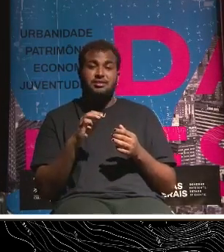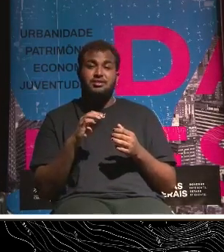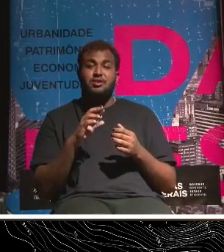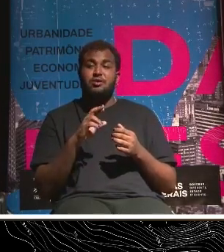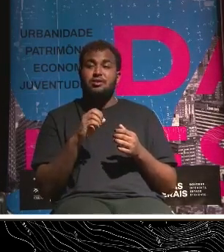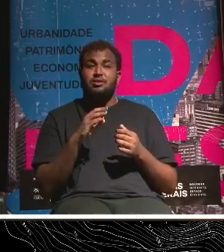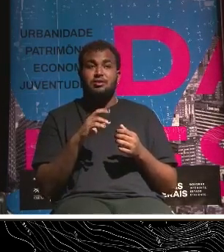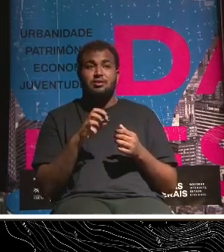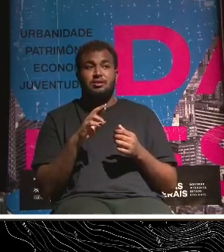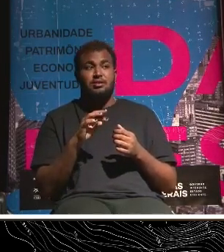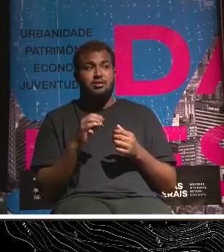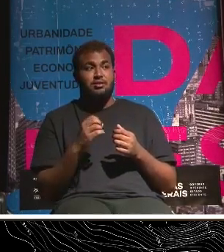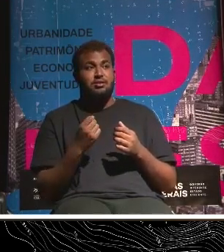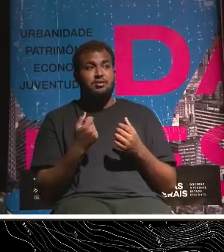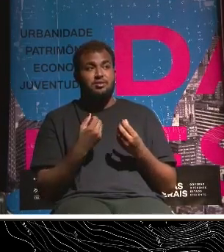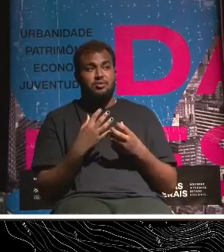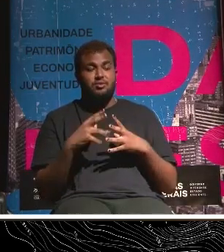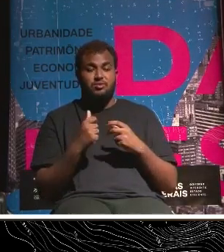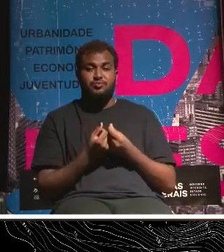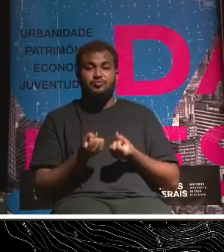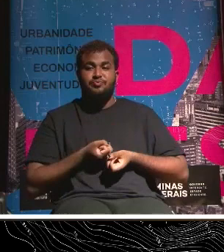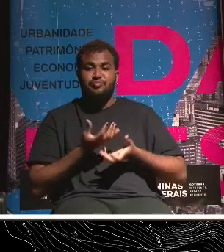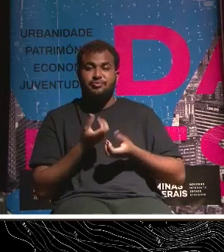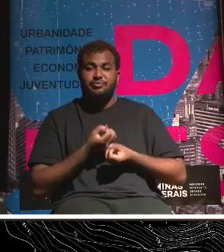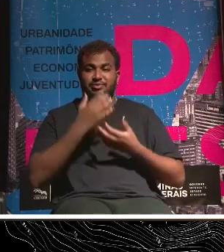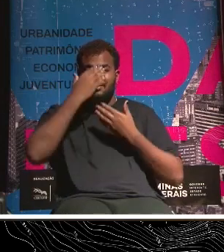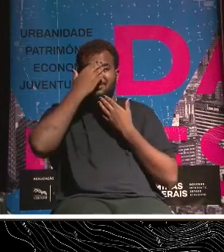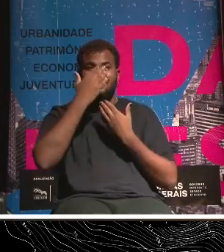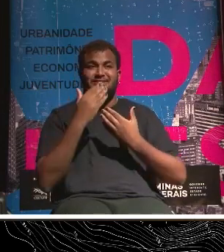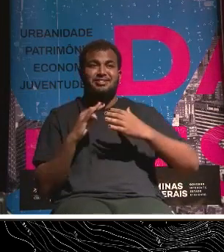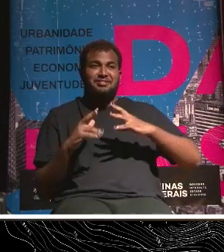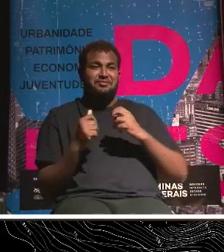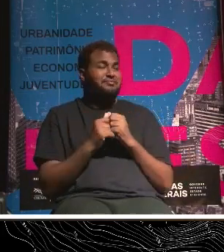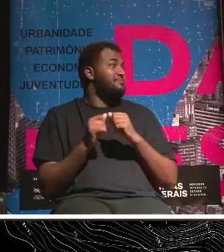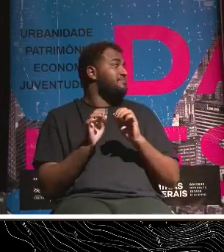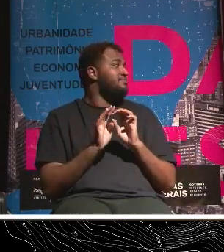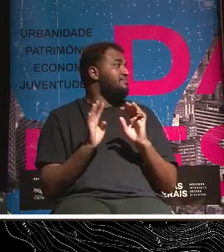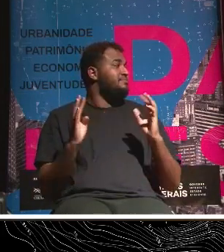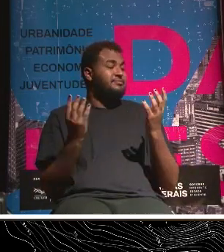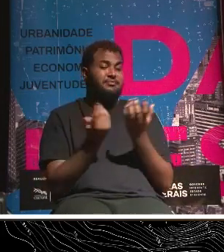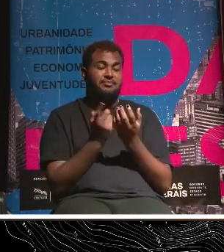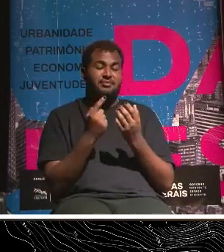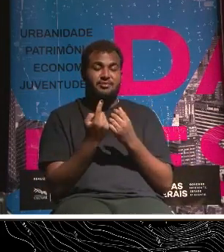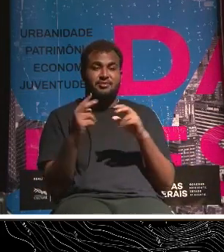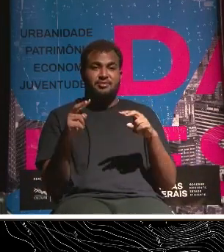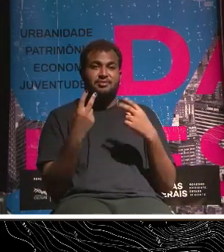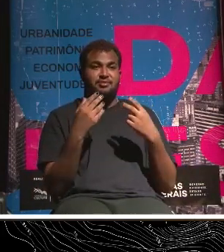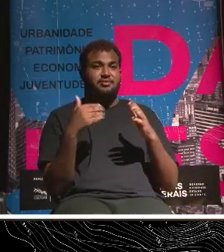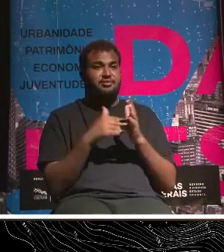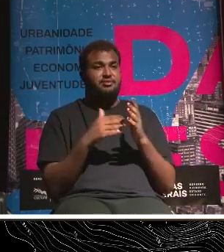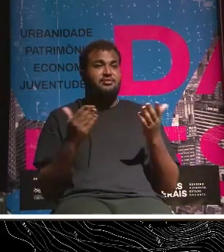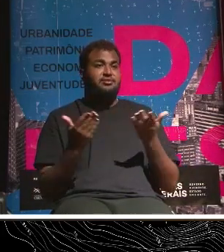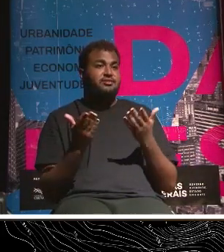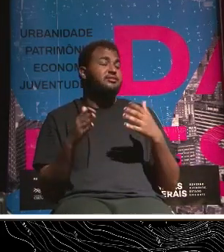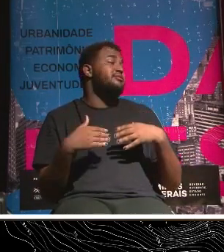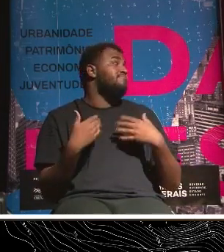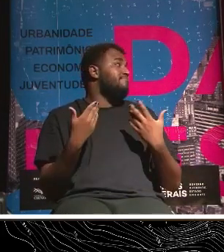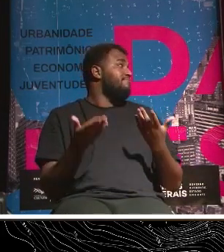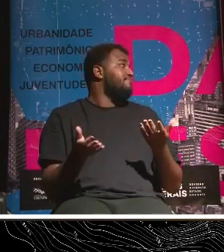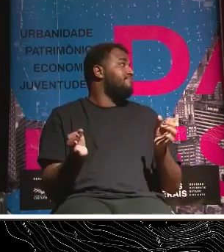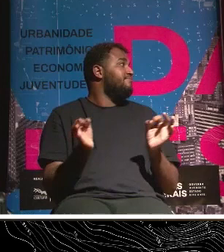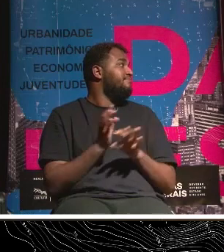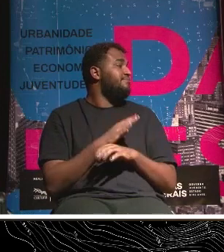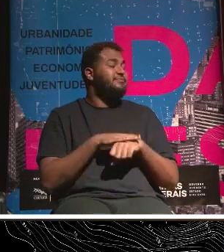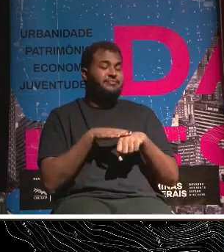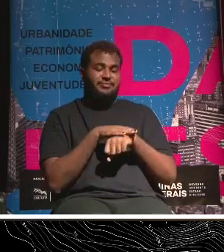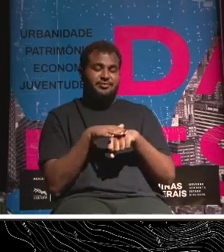das contribuições e das colocações aqui. Agradecer à plateia que nos escutou até este momento. Né? Então, e a